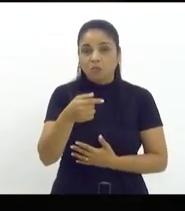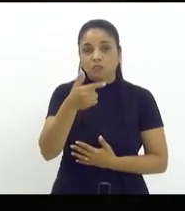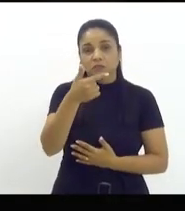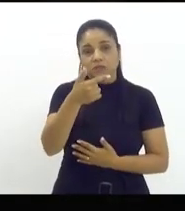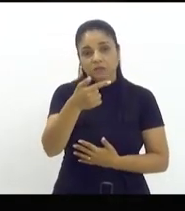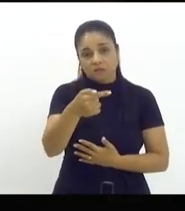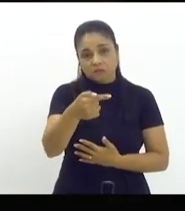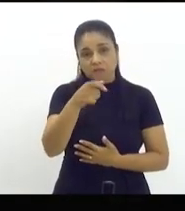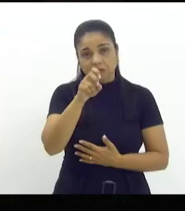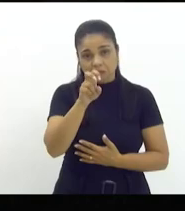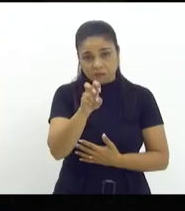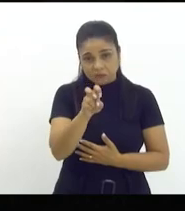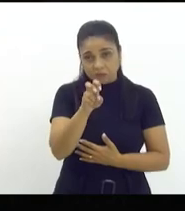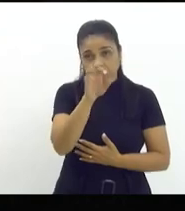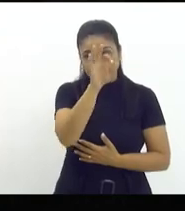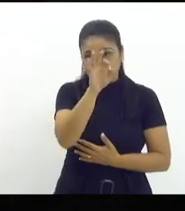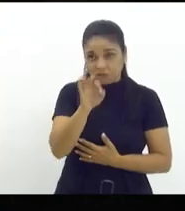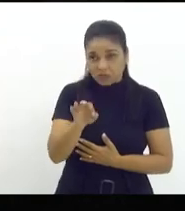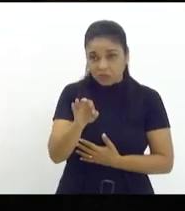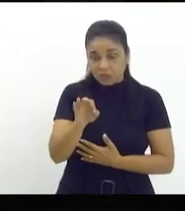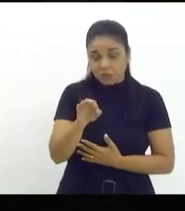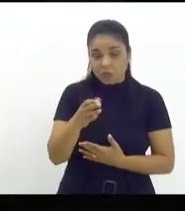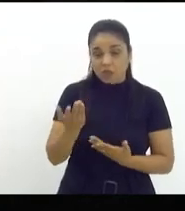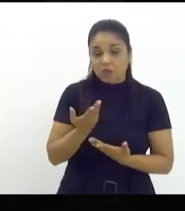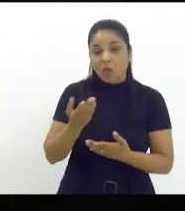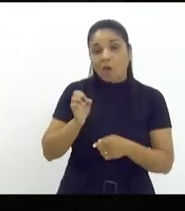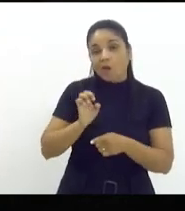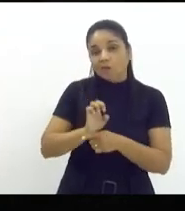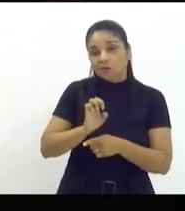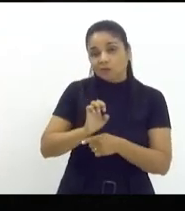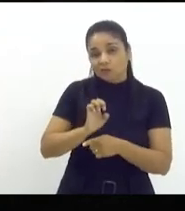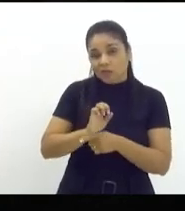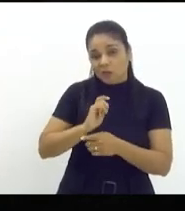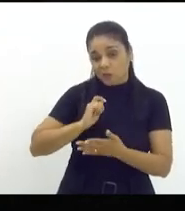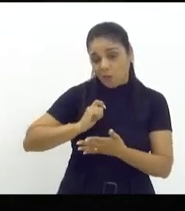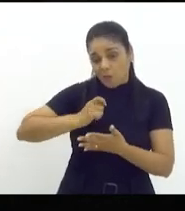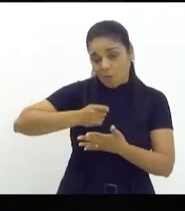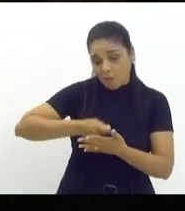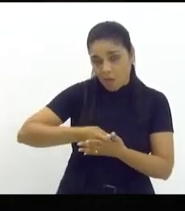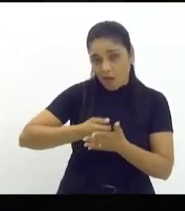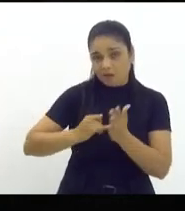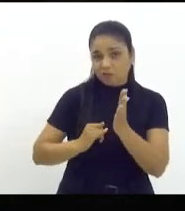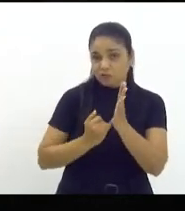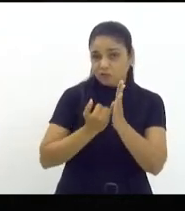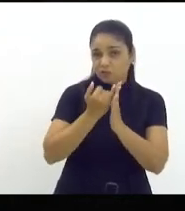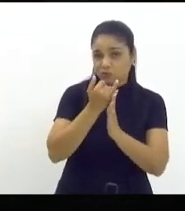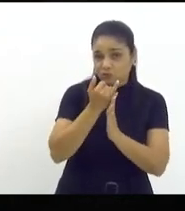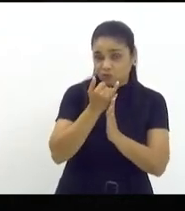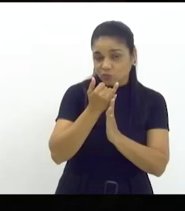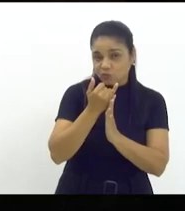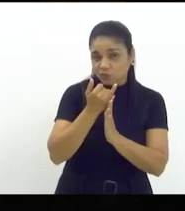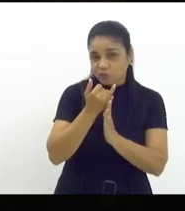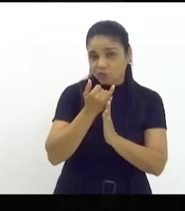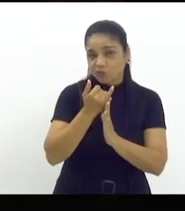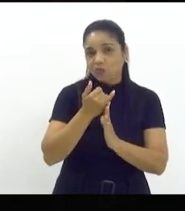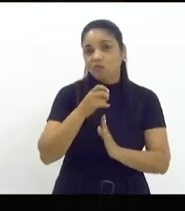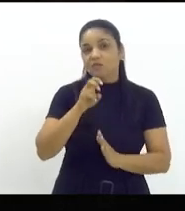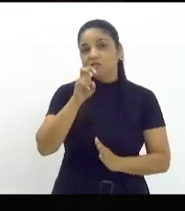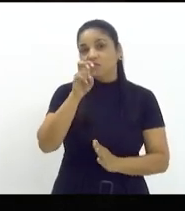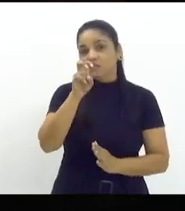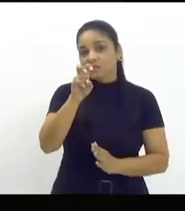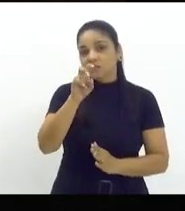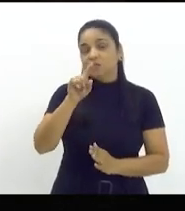o estado paga taxa real de juro ponderada de